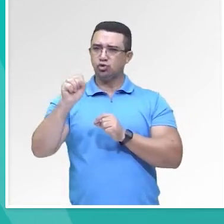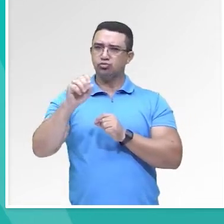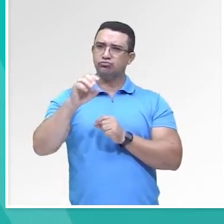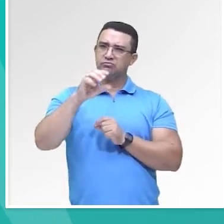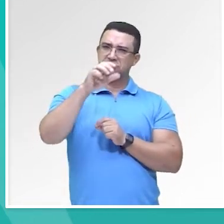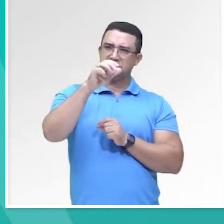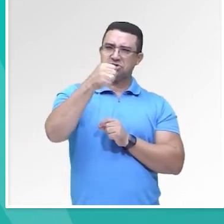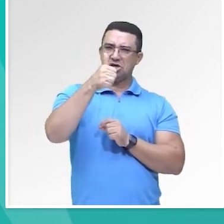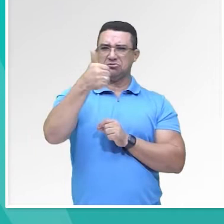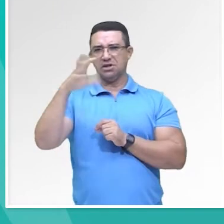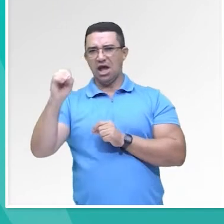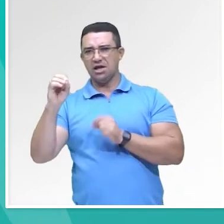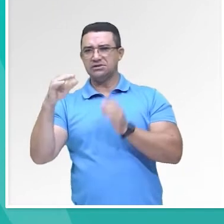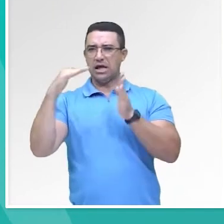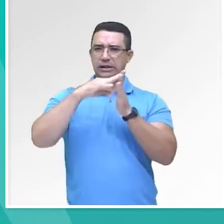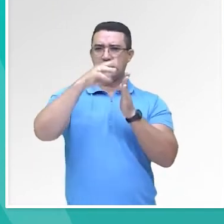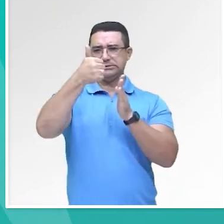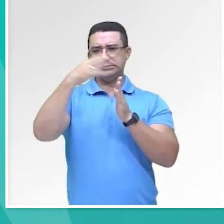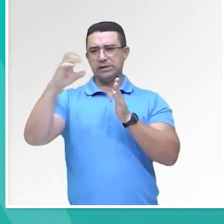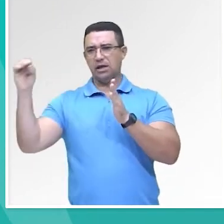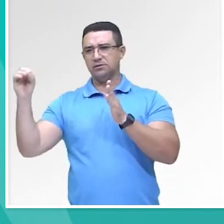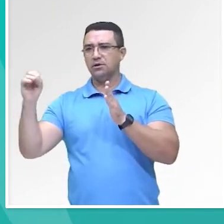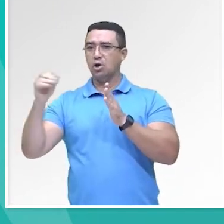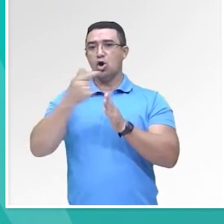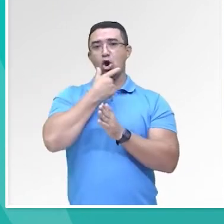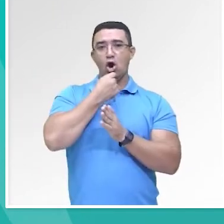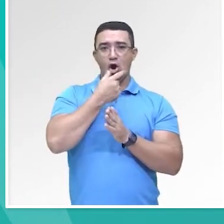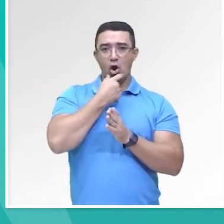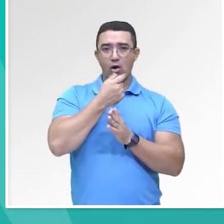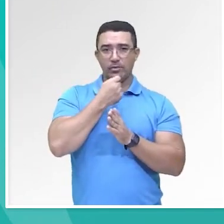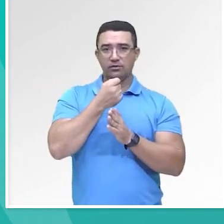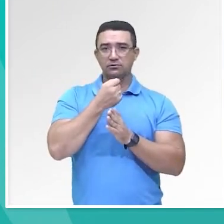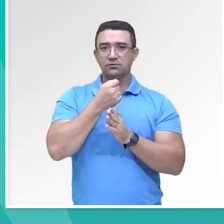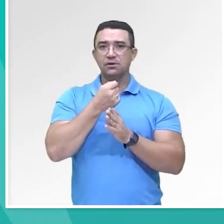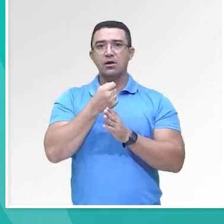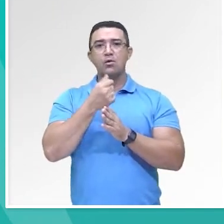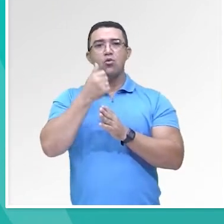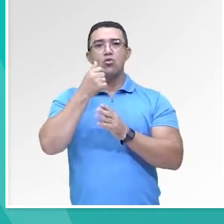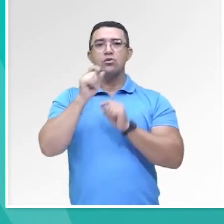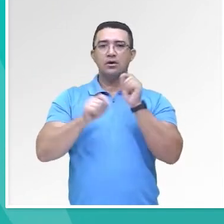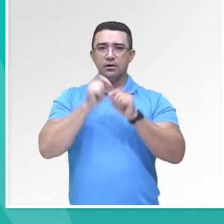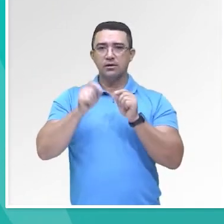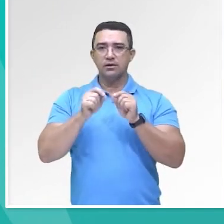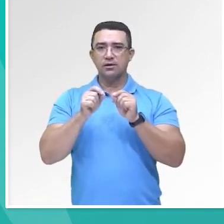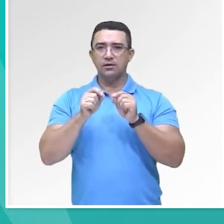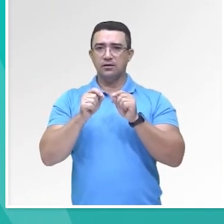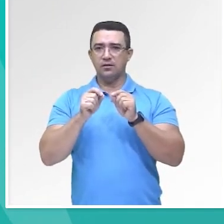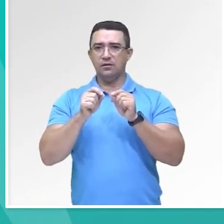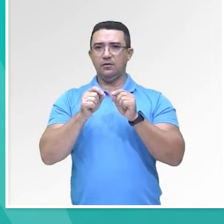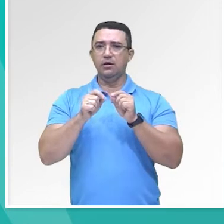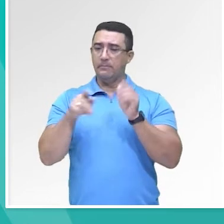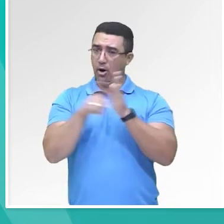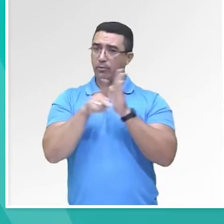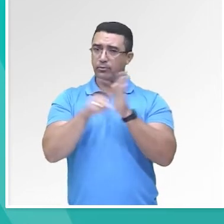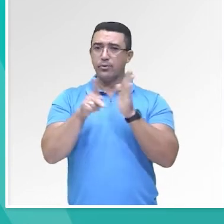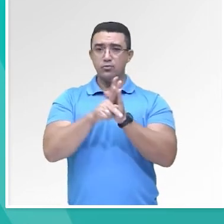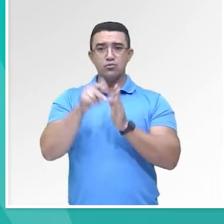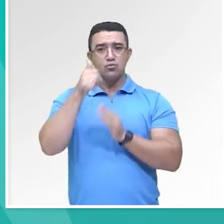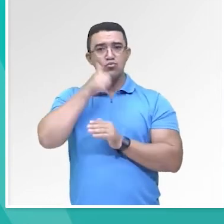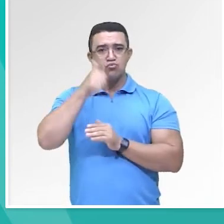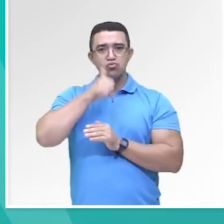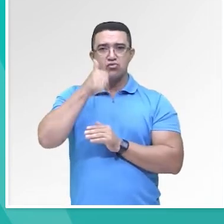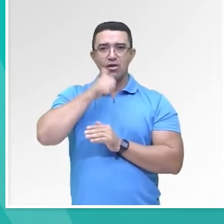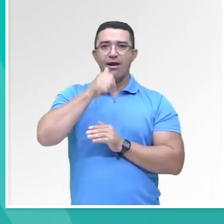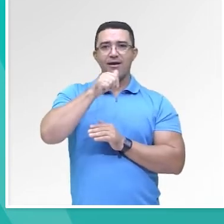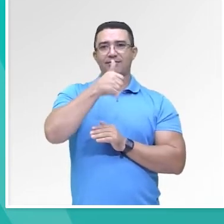para as mulheres e 400 metros para homens e mulheres. Além das barreiras, nós temos também